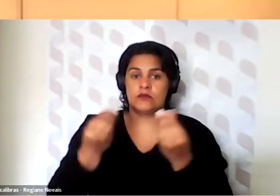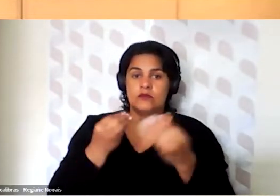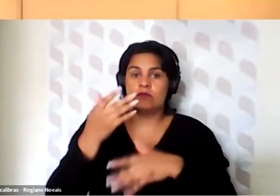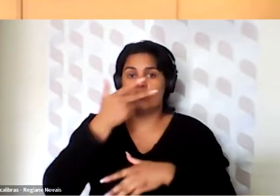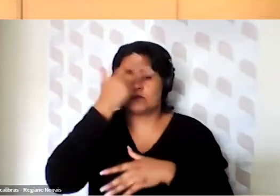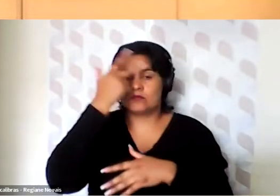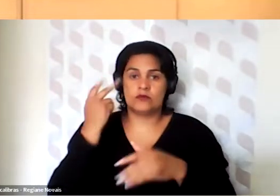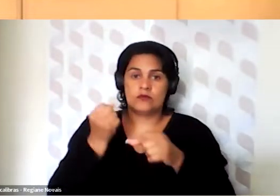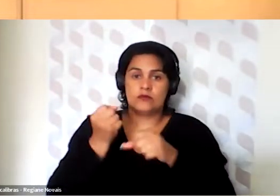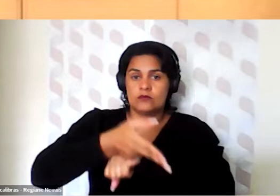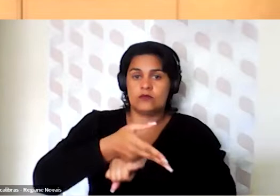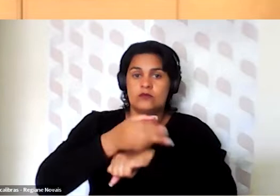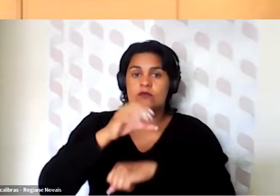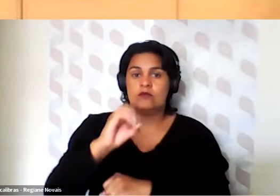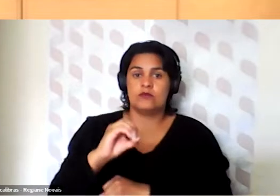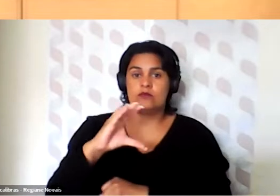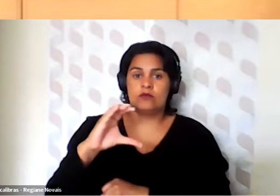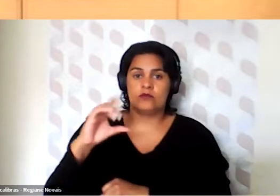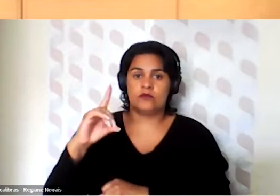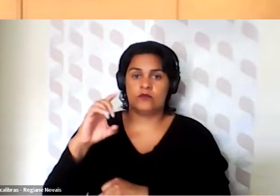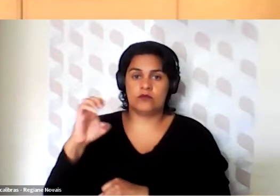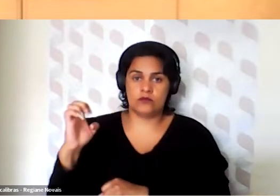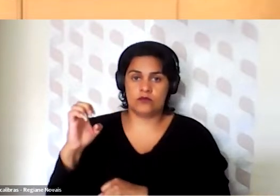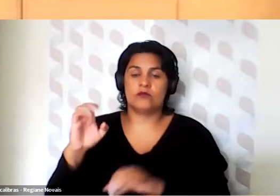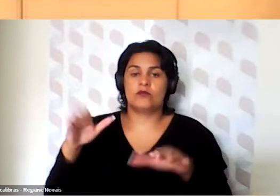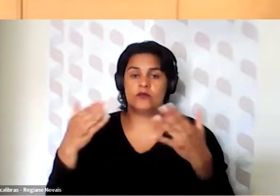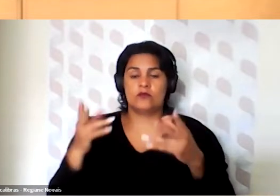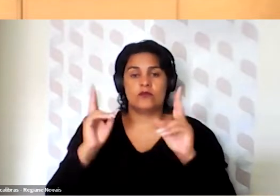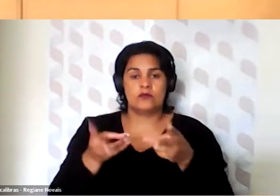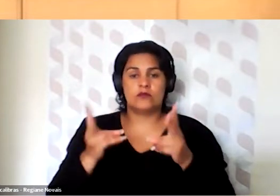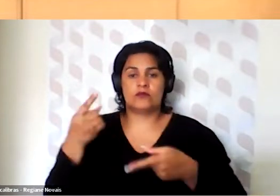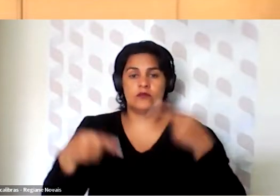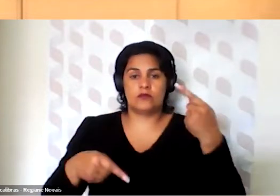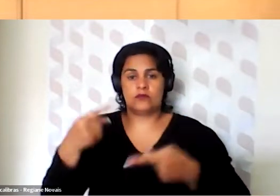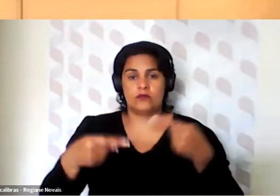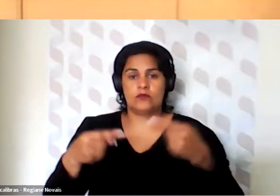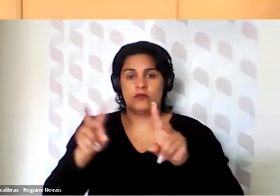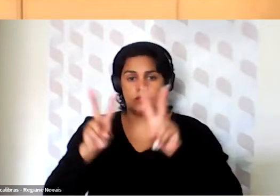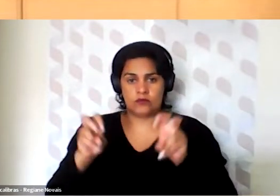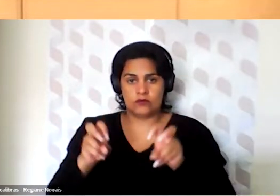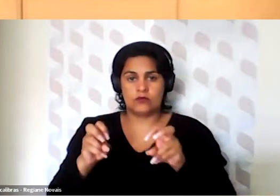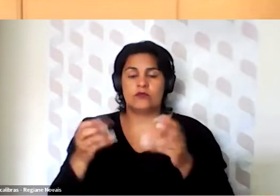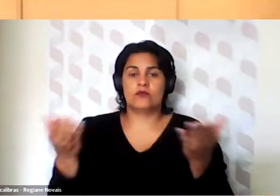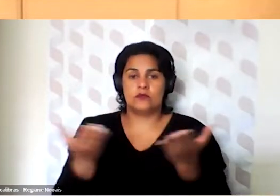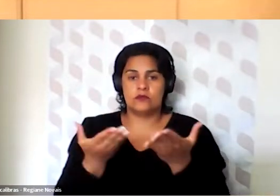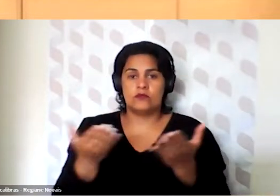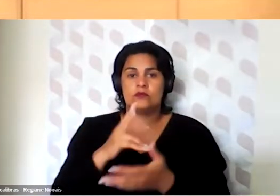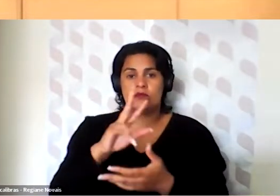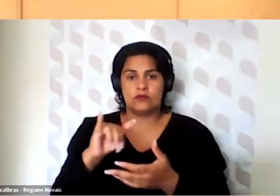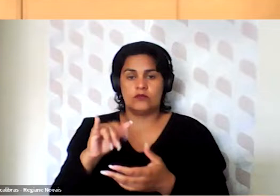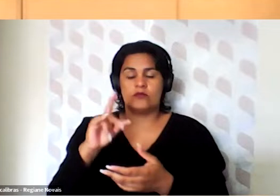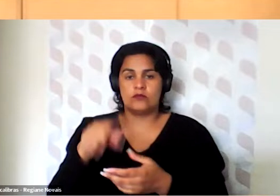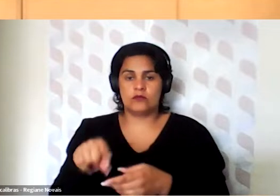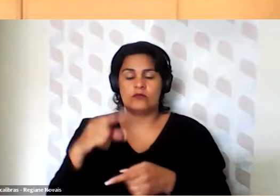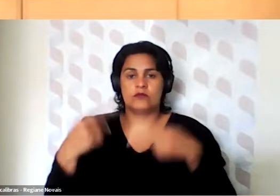OCDE. A possível adesão do Brasil ao OCDE vem gerando muitos debates entre acadêmicos, políticos e sociedade civil. E essa questão será